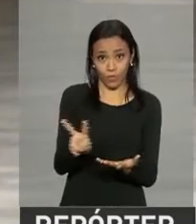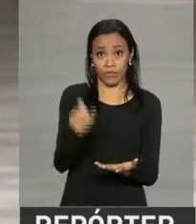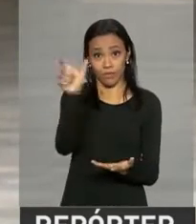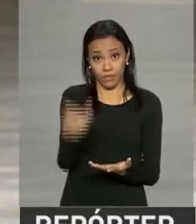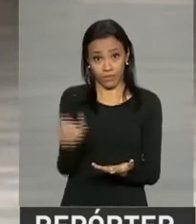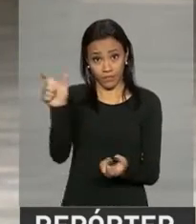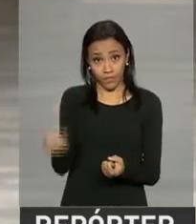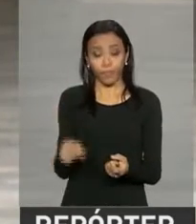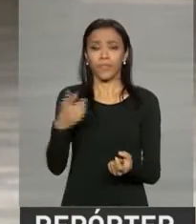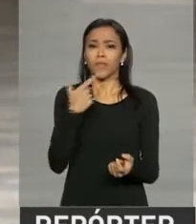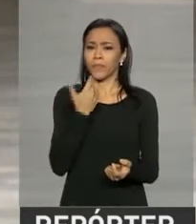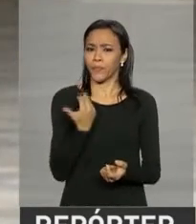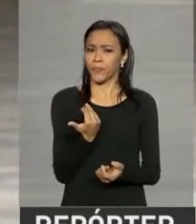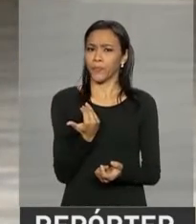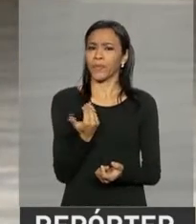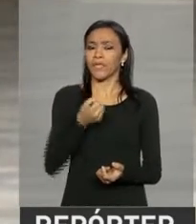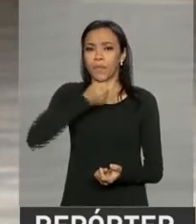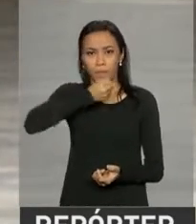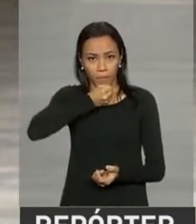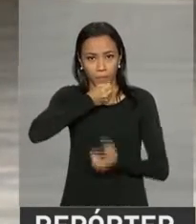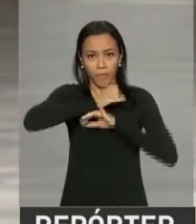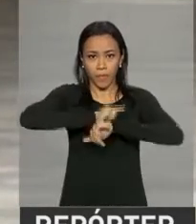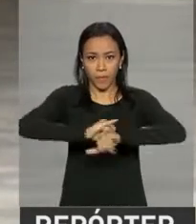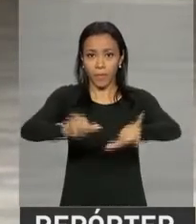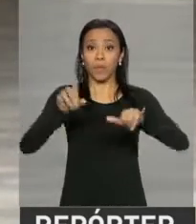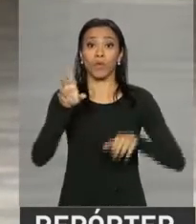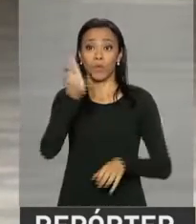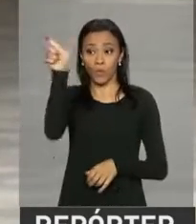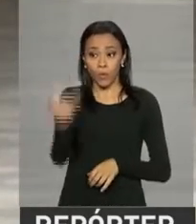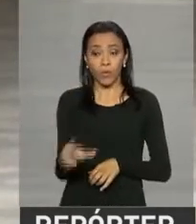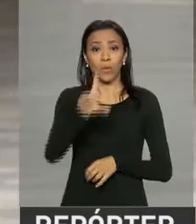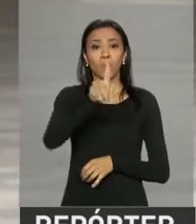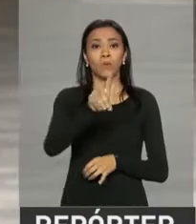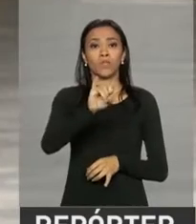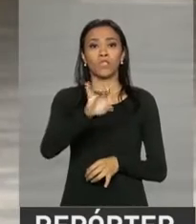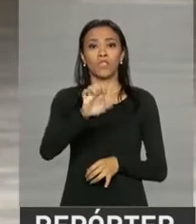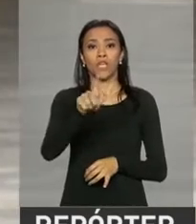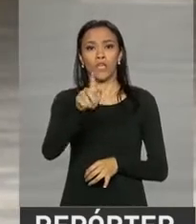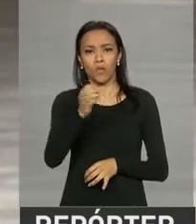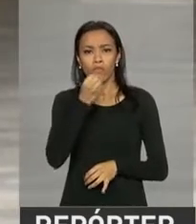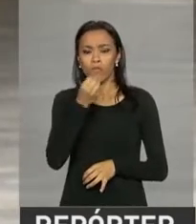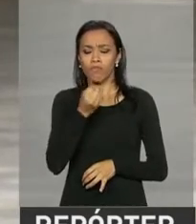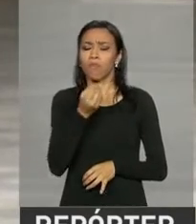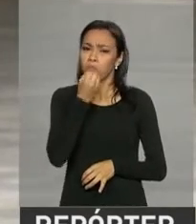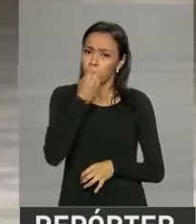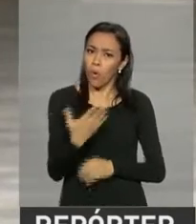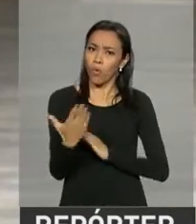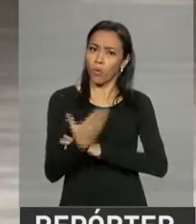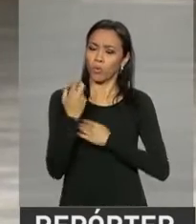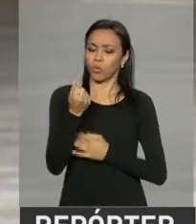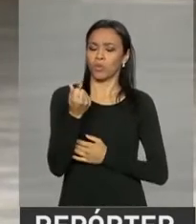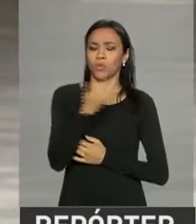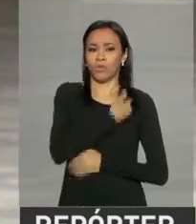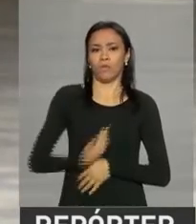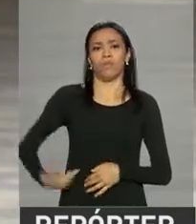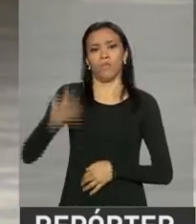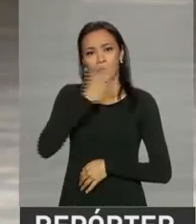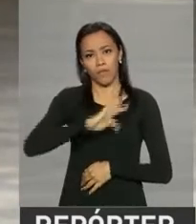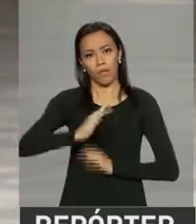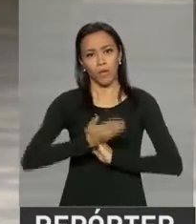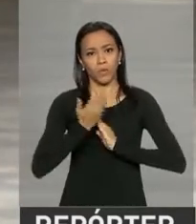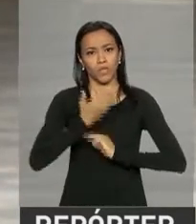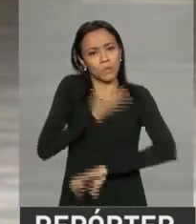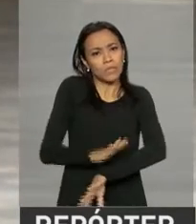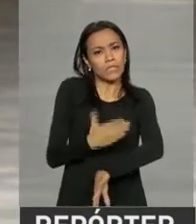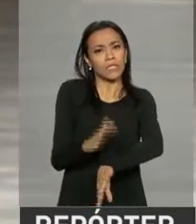há pouco em uma coletiva no rio de janeiro diego hypólito falou que essa bolsa é essencial para garantir a tranqüilidade dos atletas durante o treinamento e